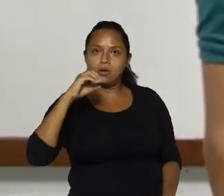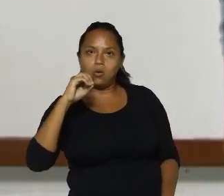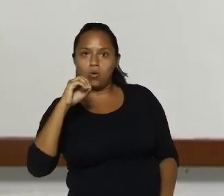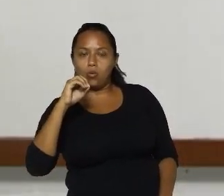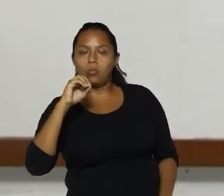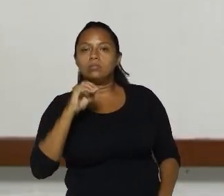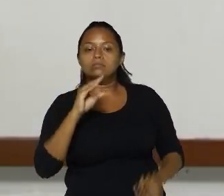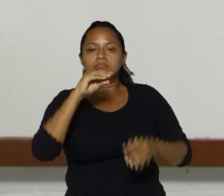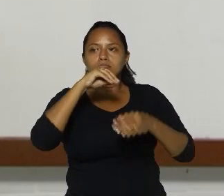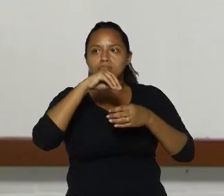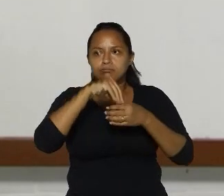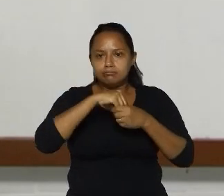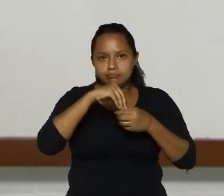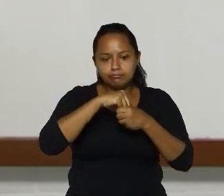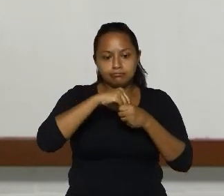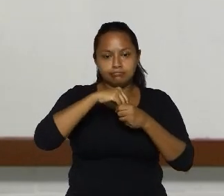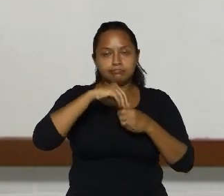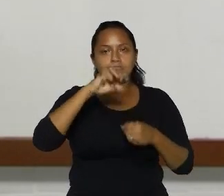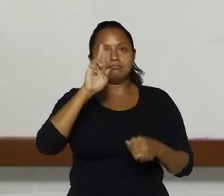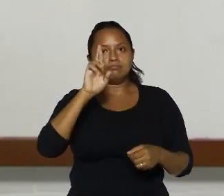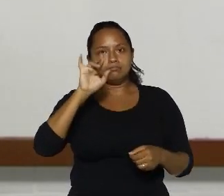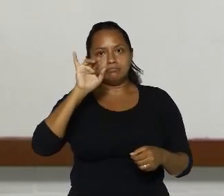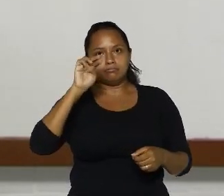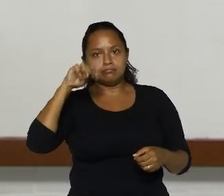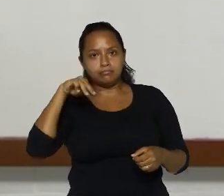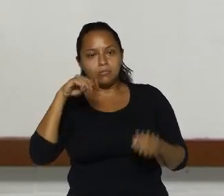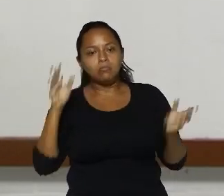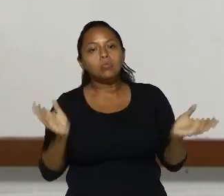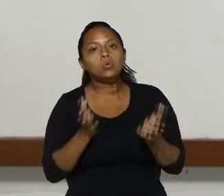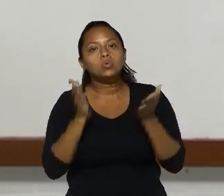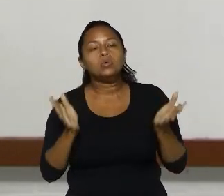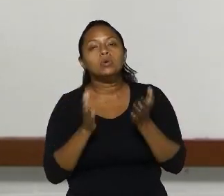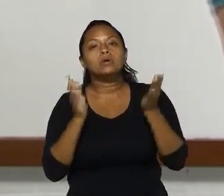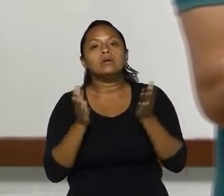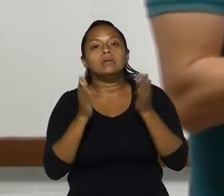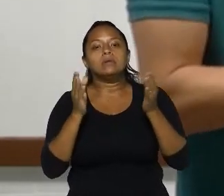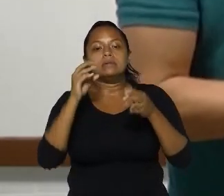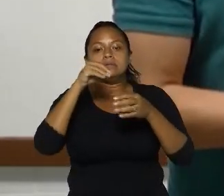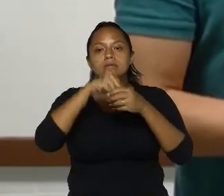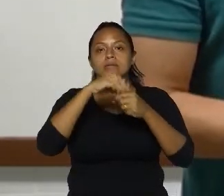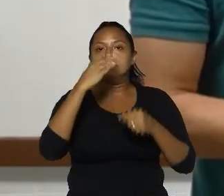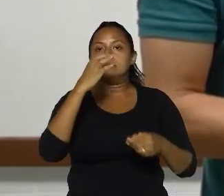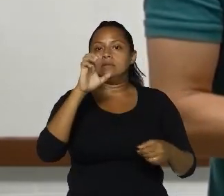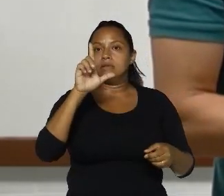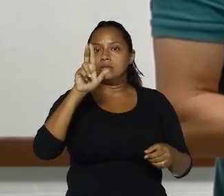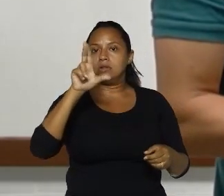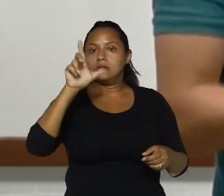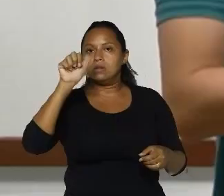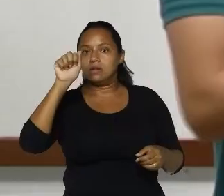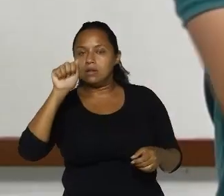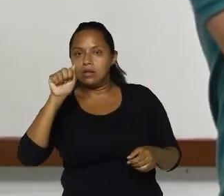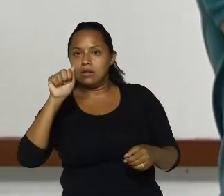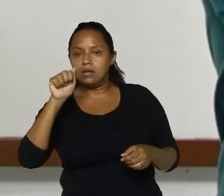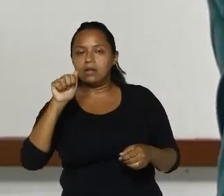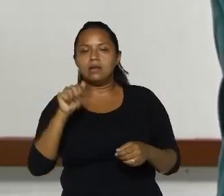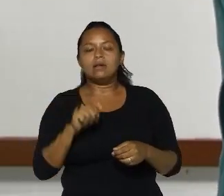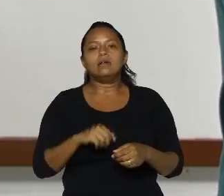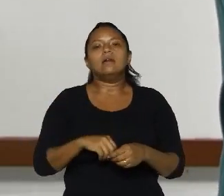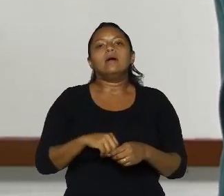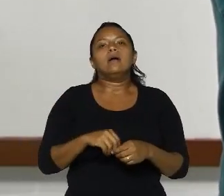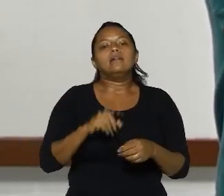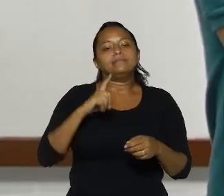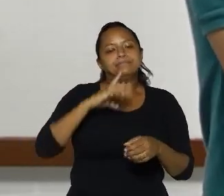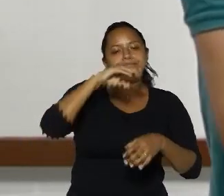hormônio ele é produzido pelos rins e ele vai estimular as células que estão na medula óssea vermelha, que falamos no início